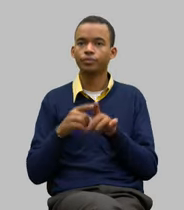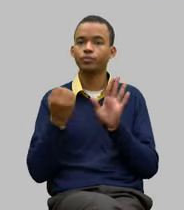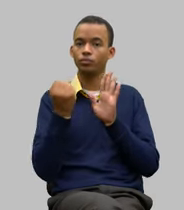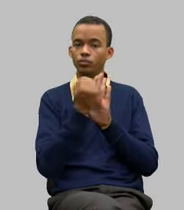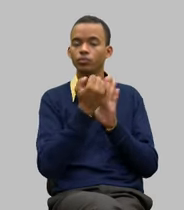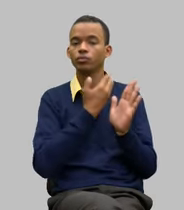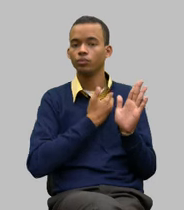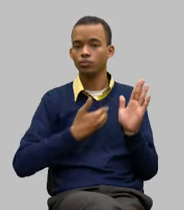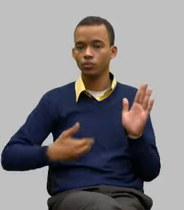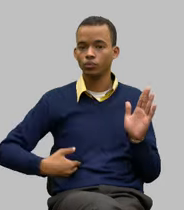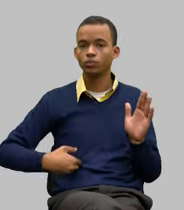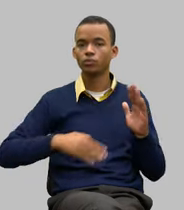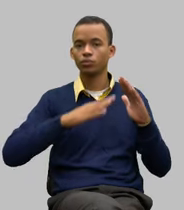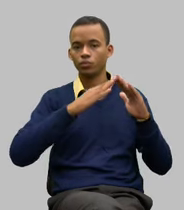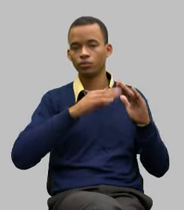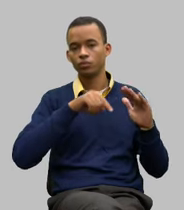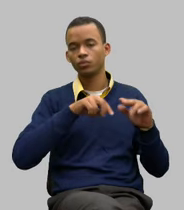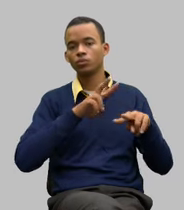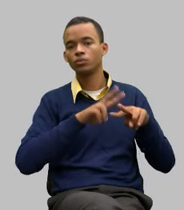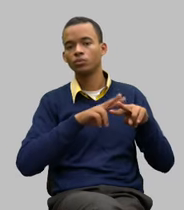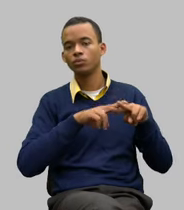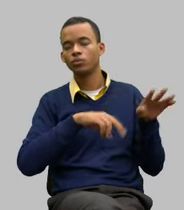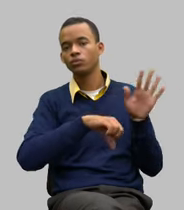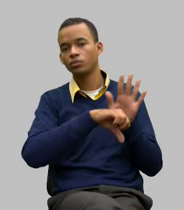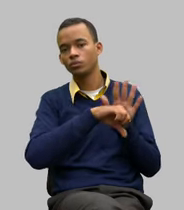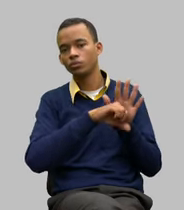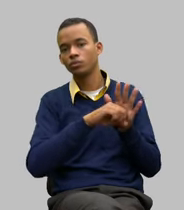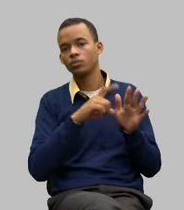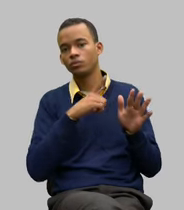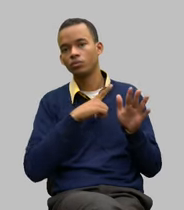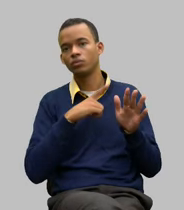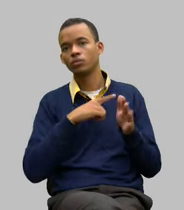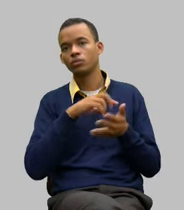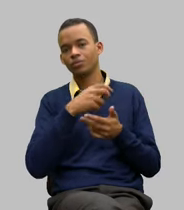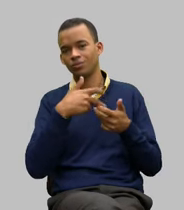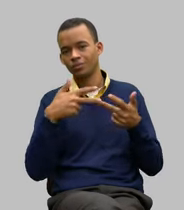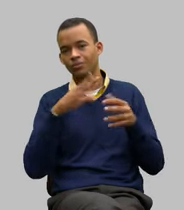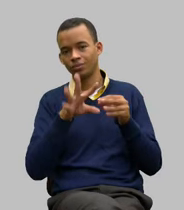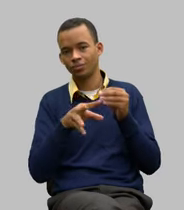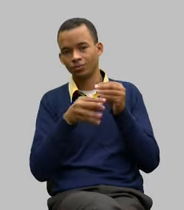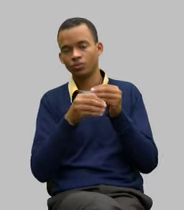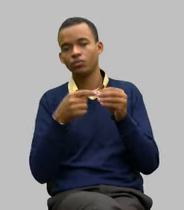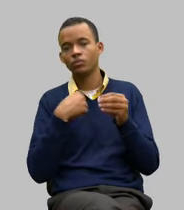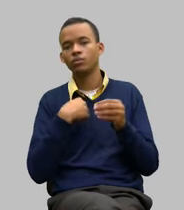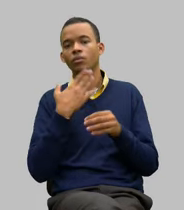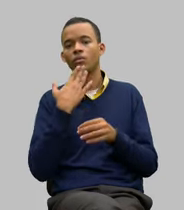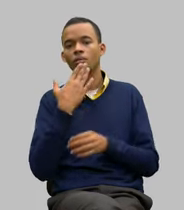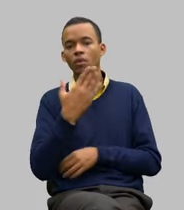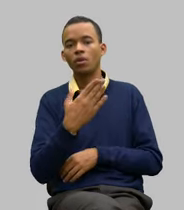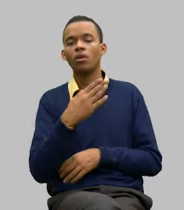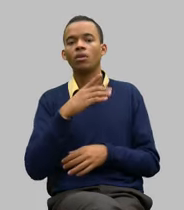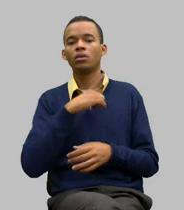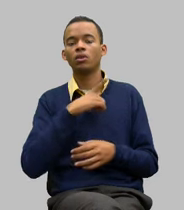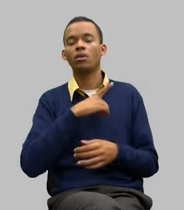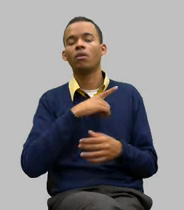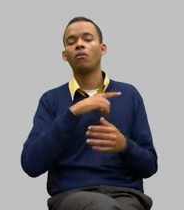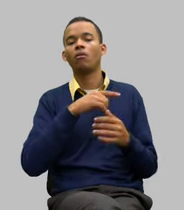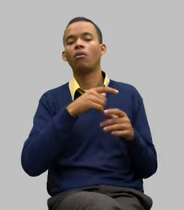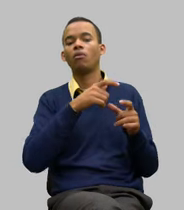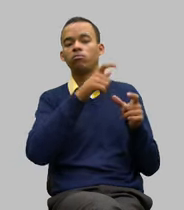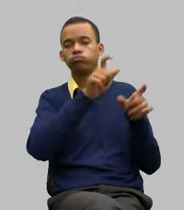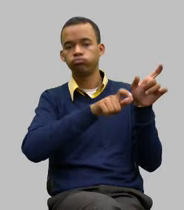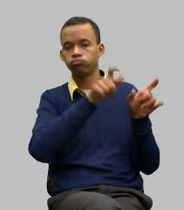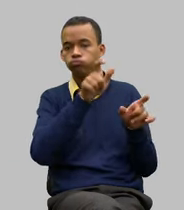prisional andamento da notícia de fato em anexo alent que dezenas de servidores públicos requerem providências ao